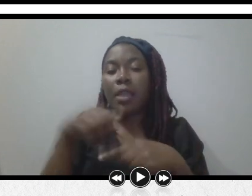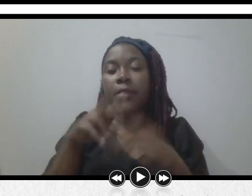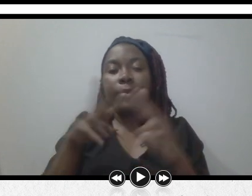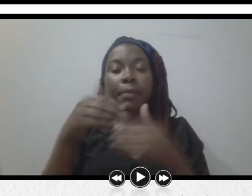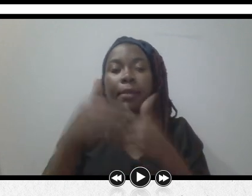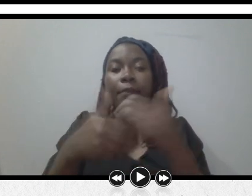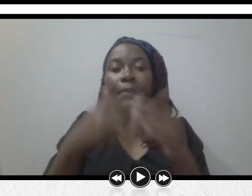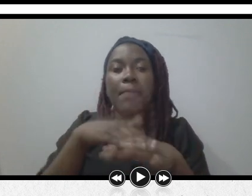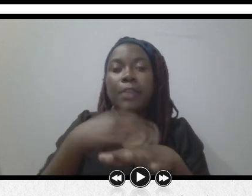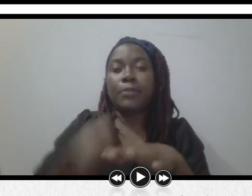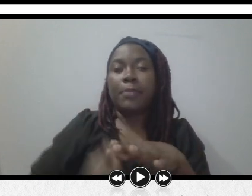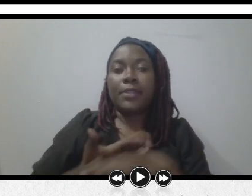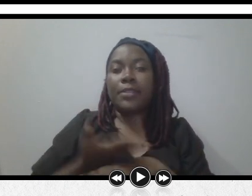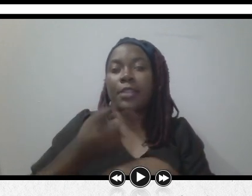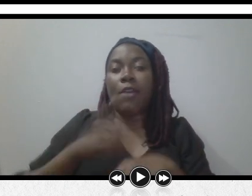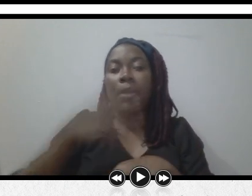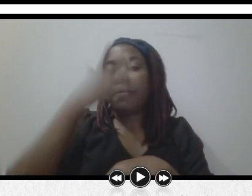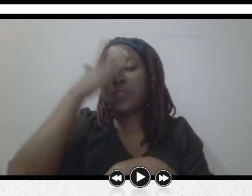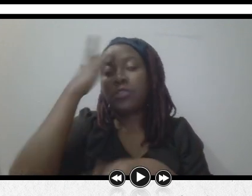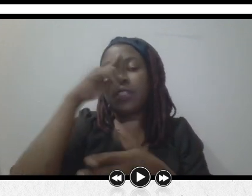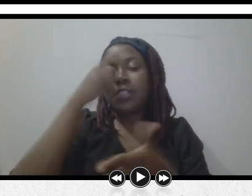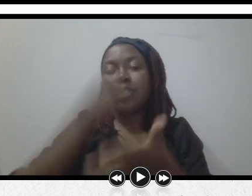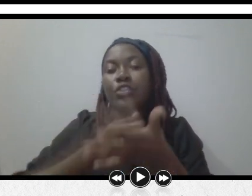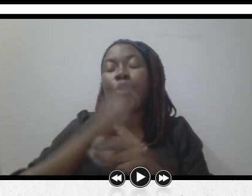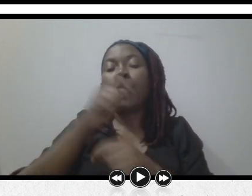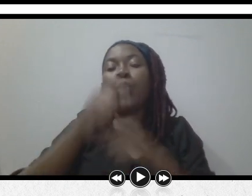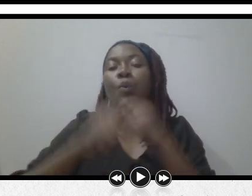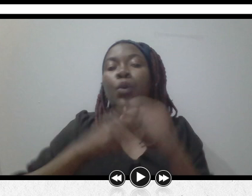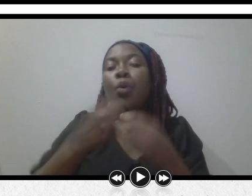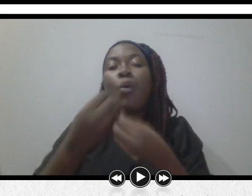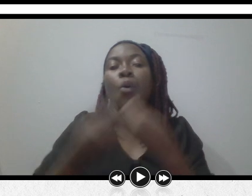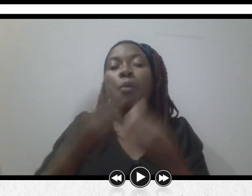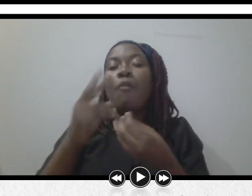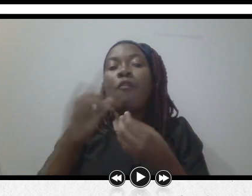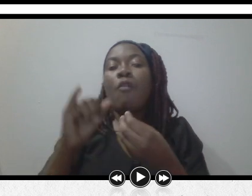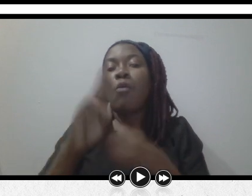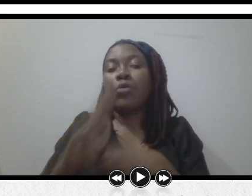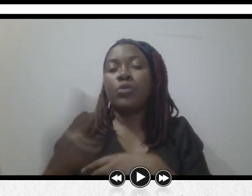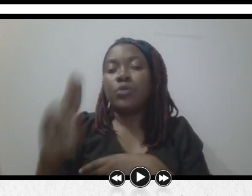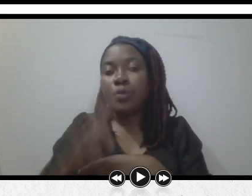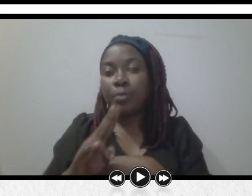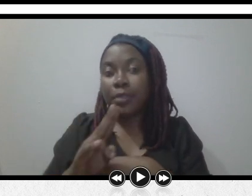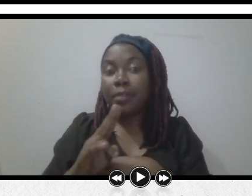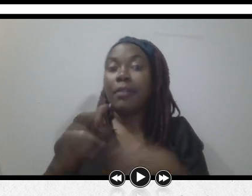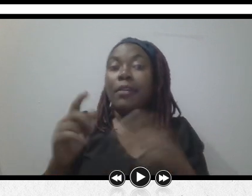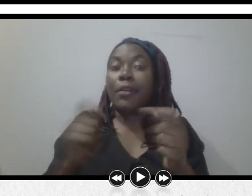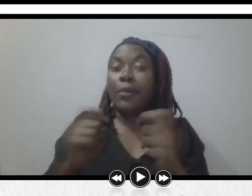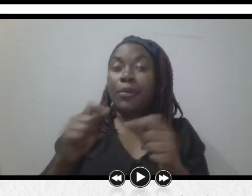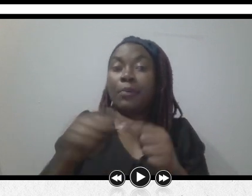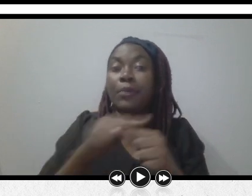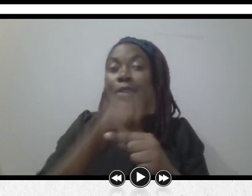eficiente de recursos naturais é um tema cada vez mais presente na hora das pessoas decidirem o que e como vão